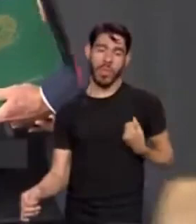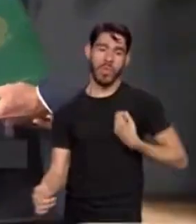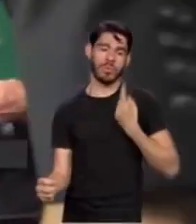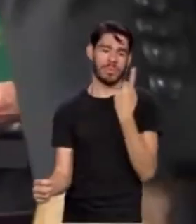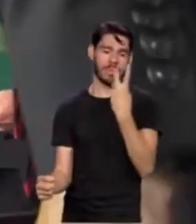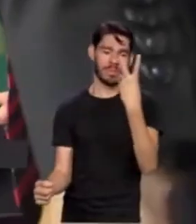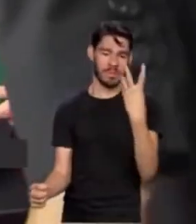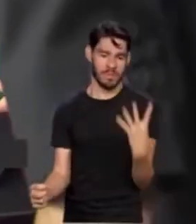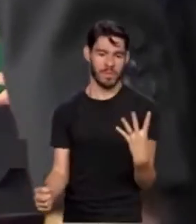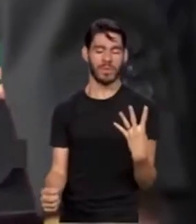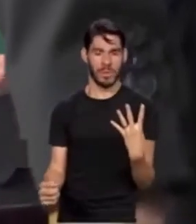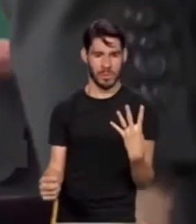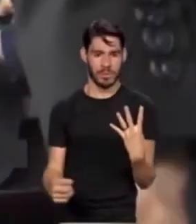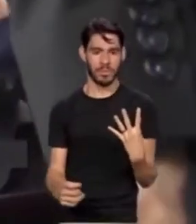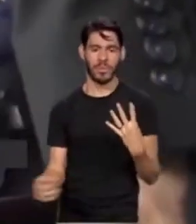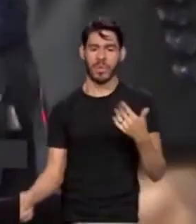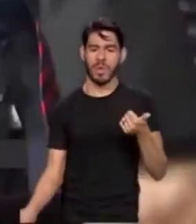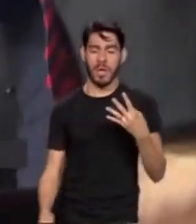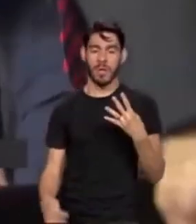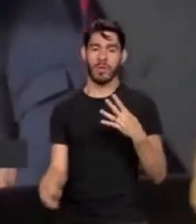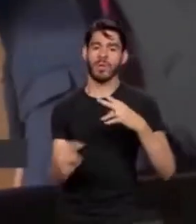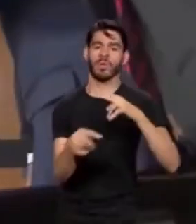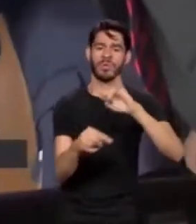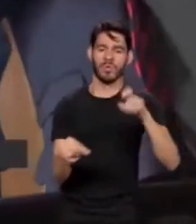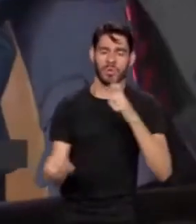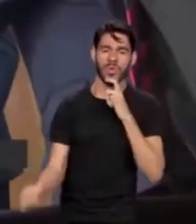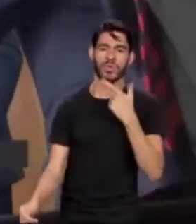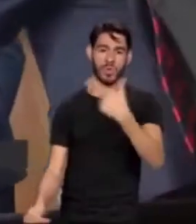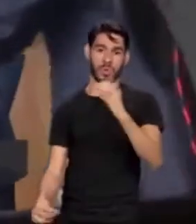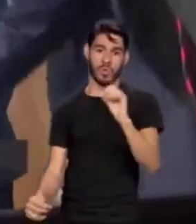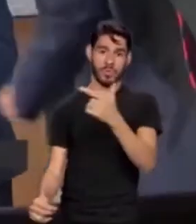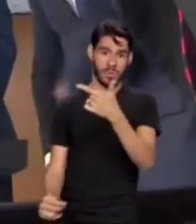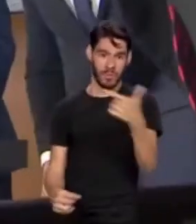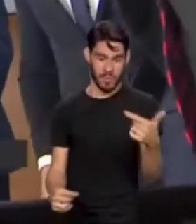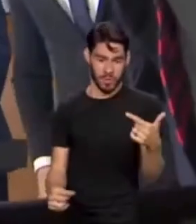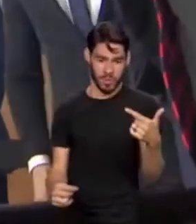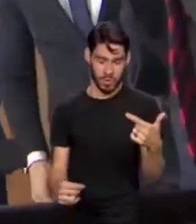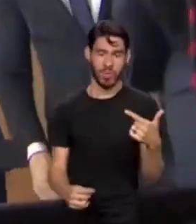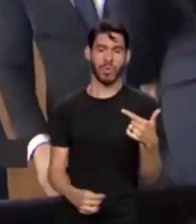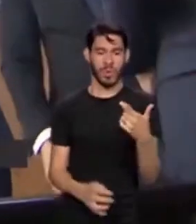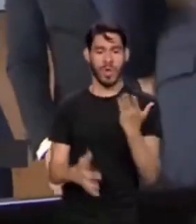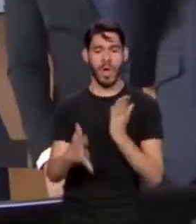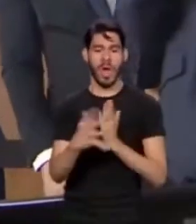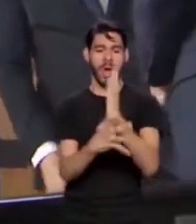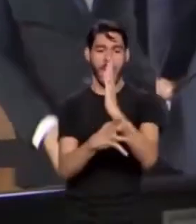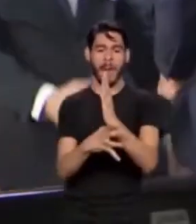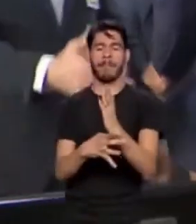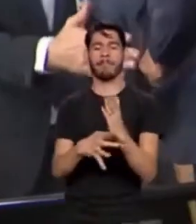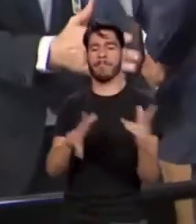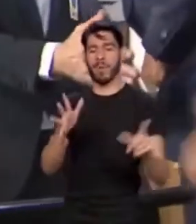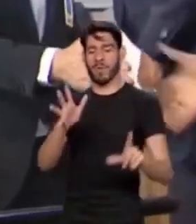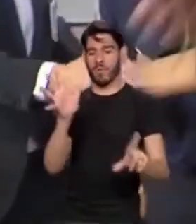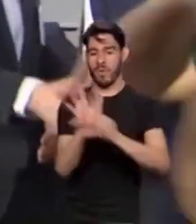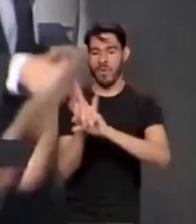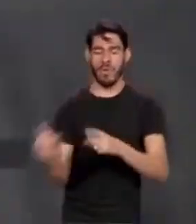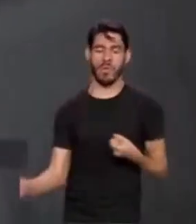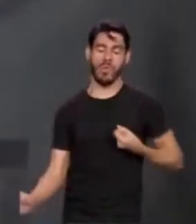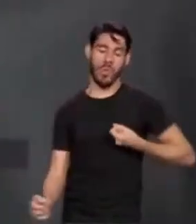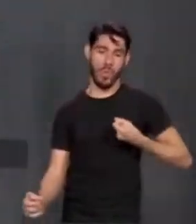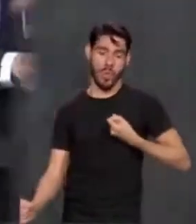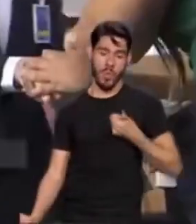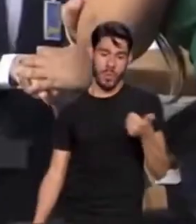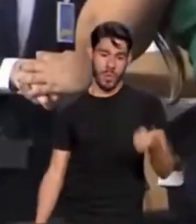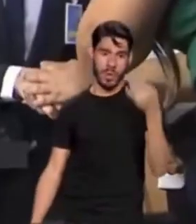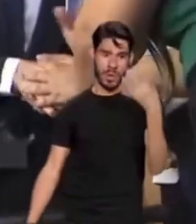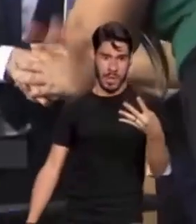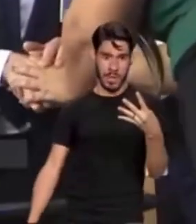124 de 14 de julho de 2022 e regulamentada pela lei número